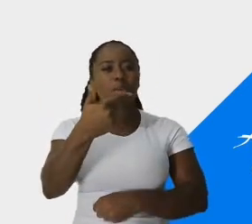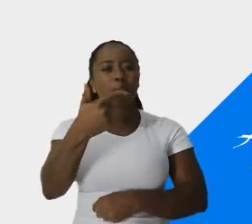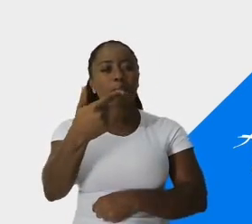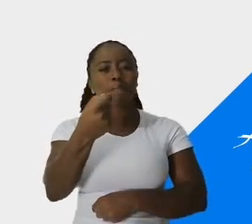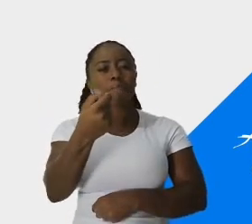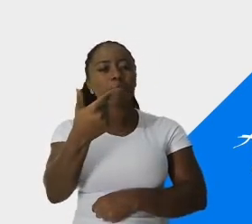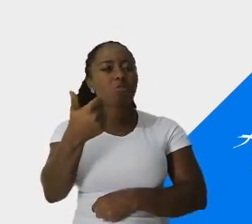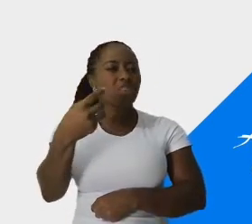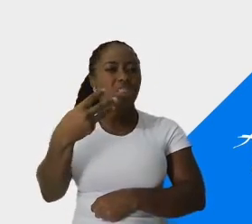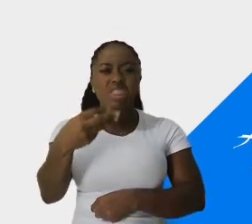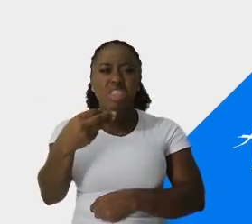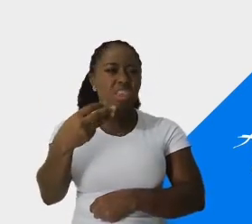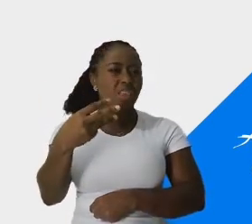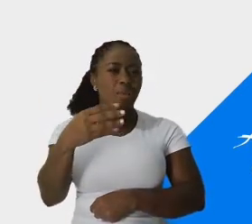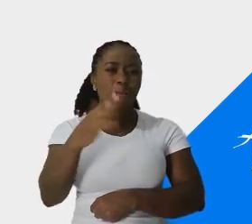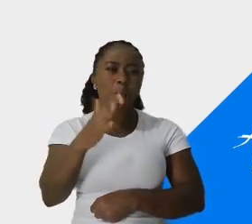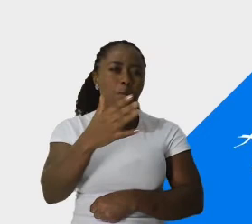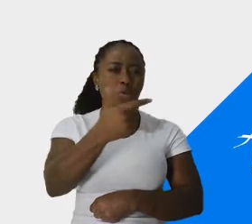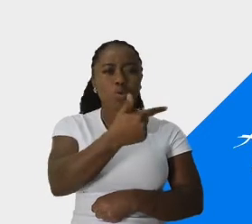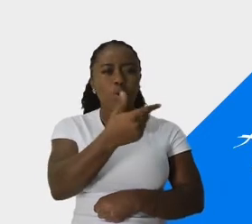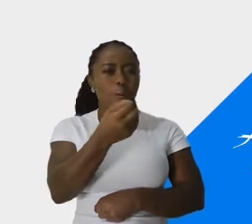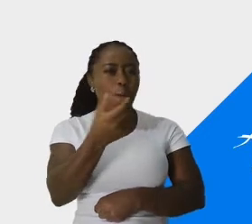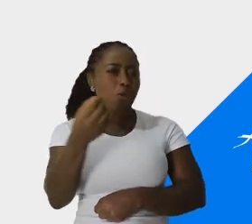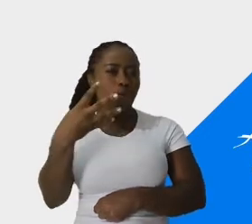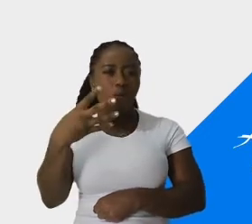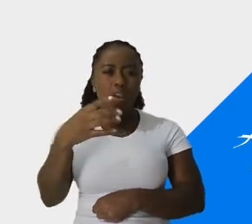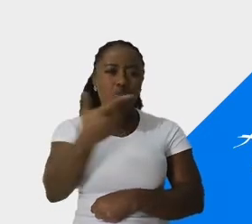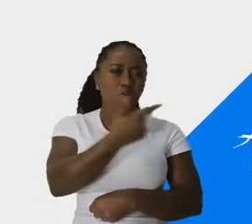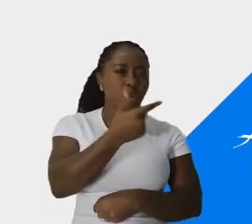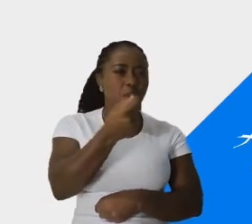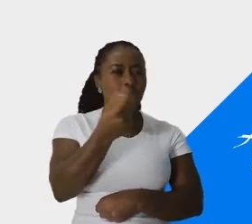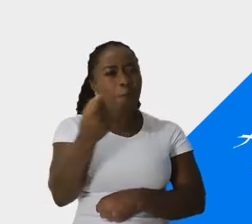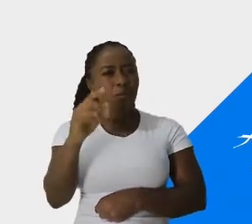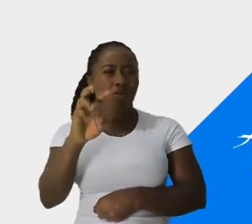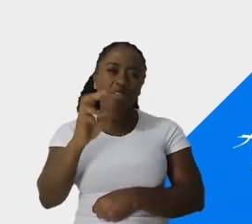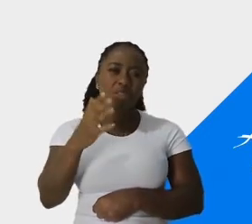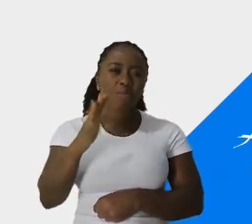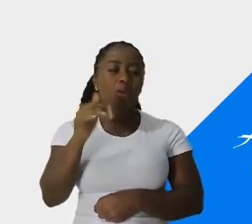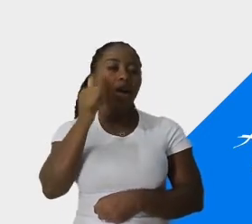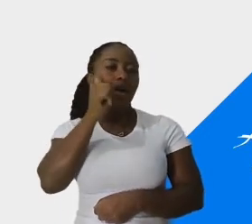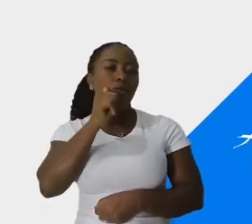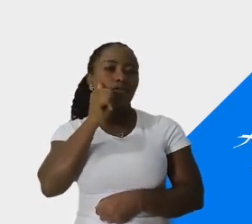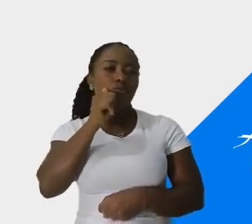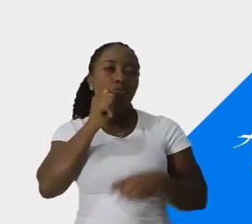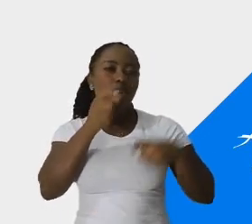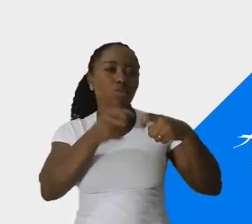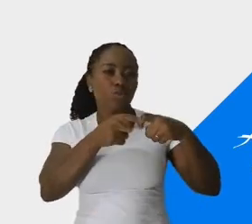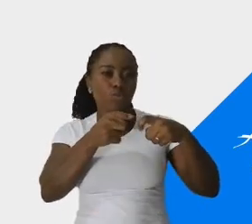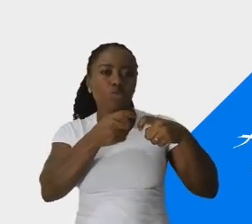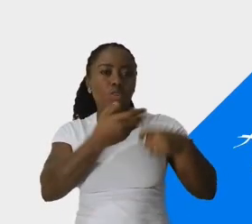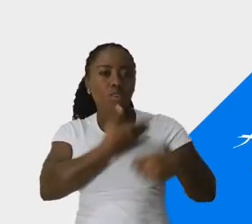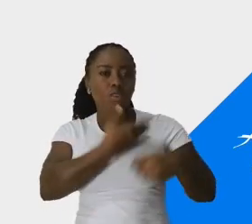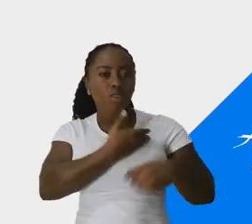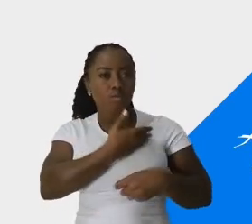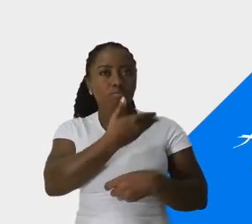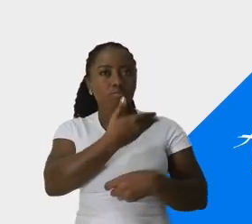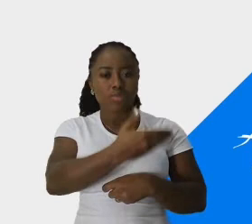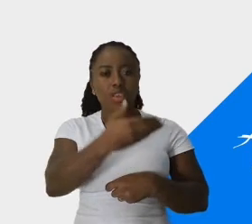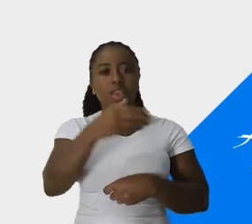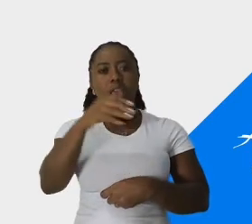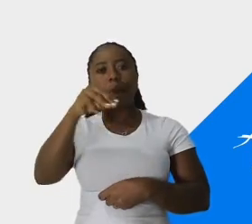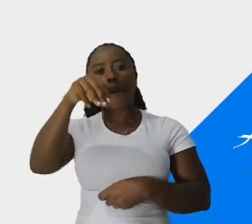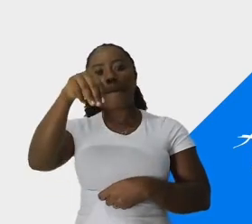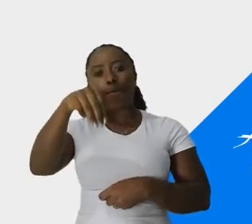2004, 2005, com a doutora Mirna, acompanhando, né? E aqui, com a